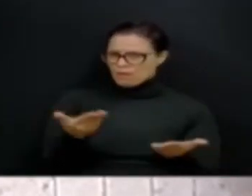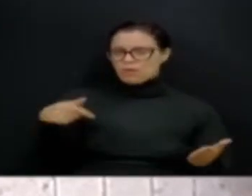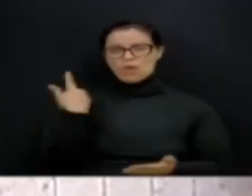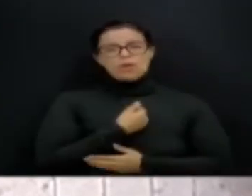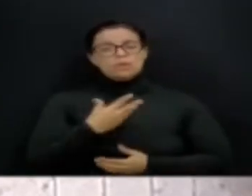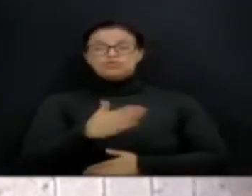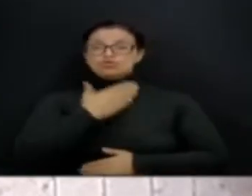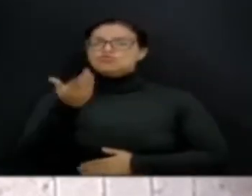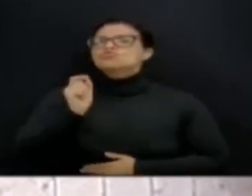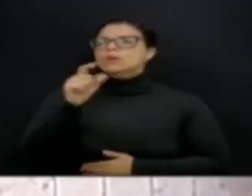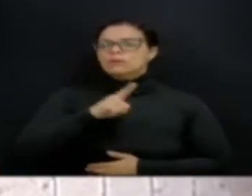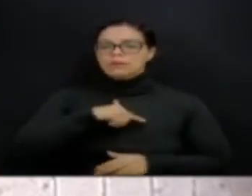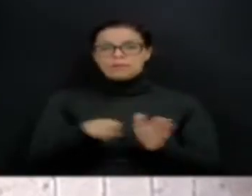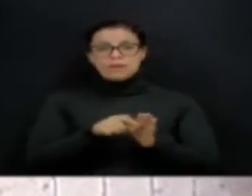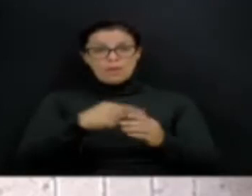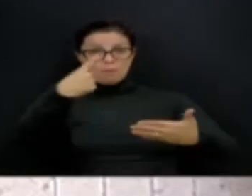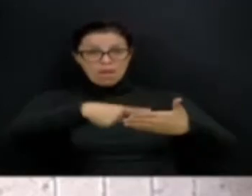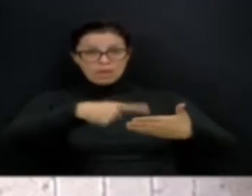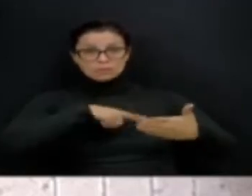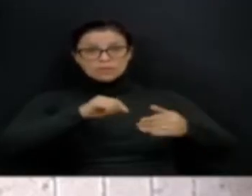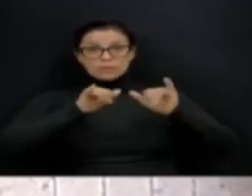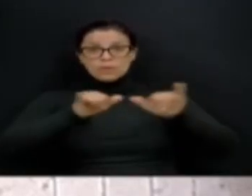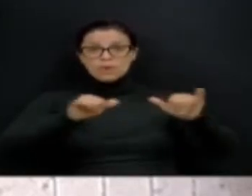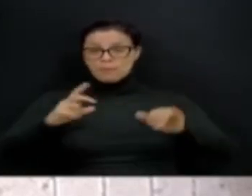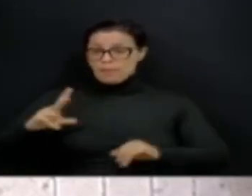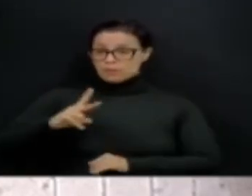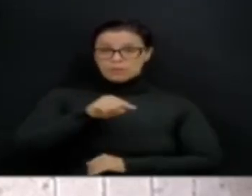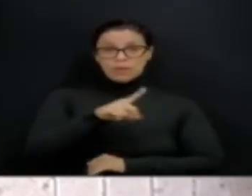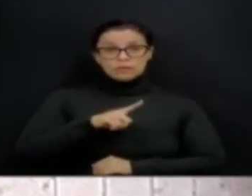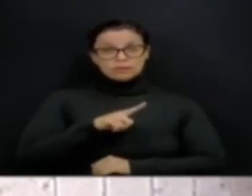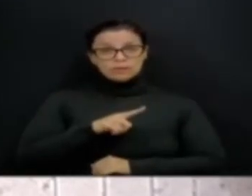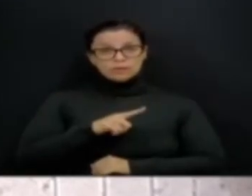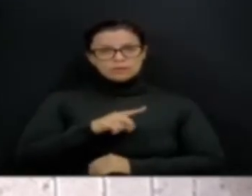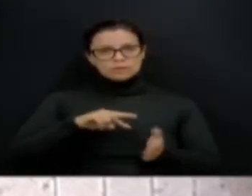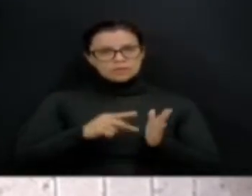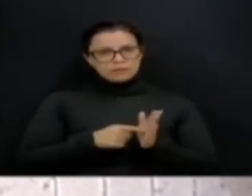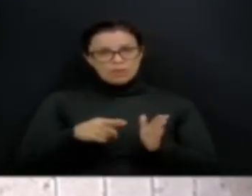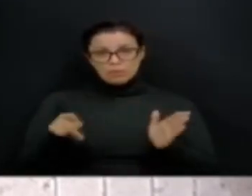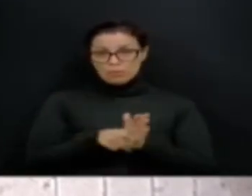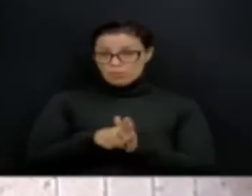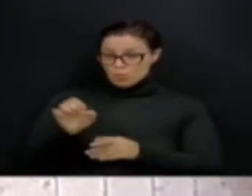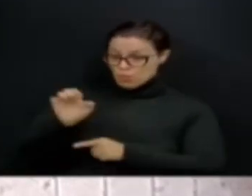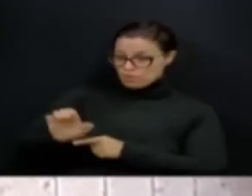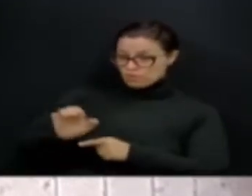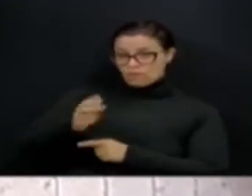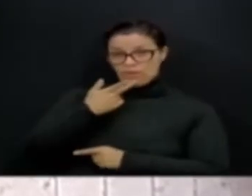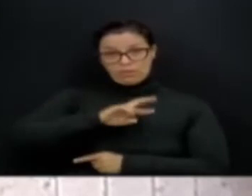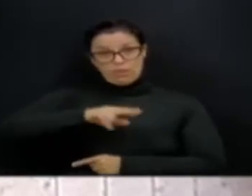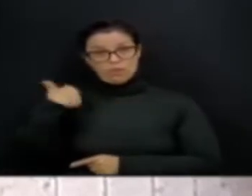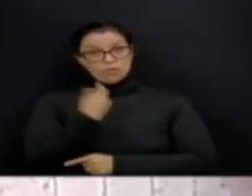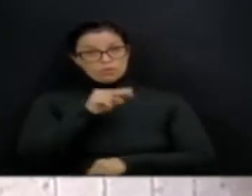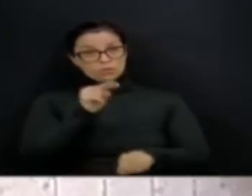o que me surpreende? As praças estão com propaganda privada, sendo que o Estado diz que nem é ele